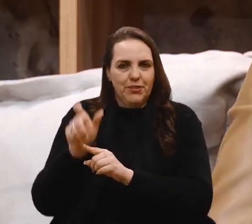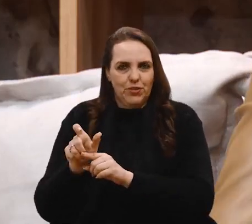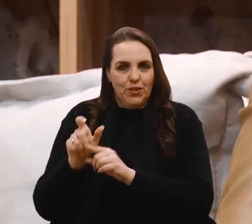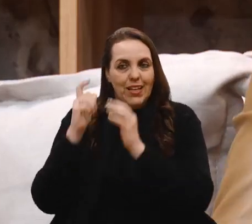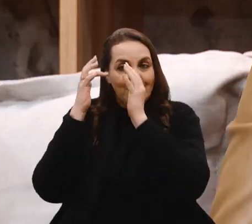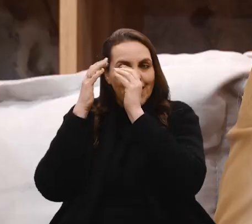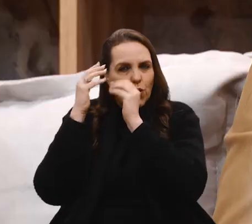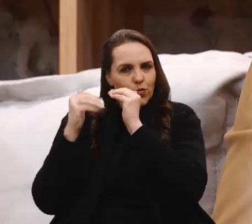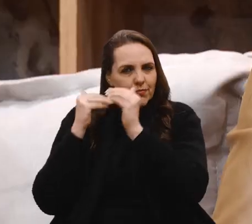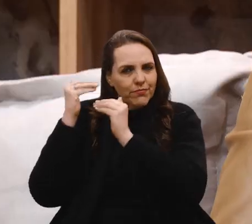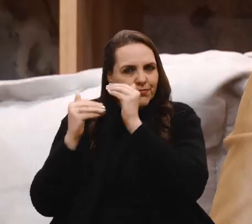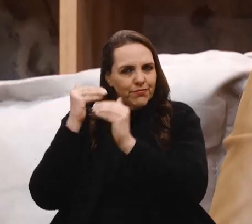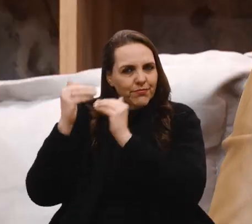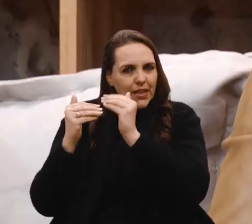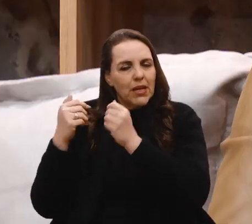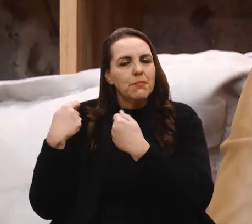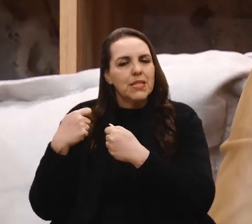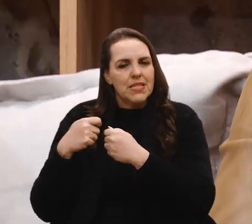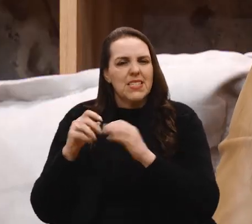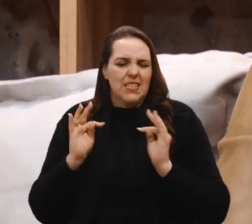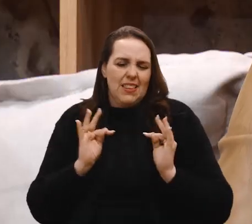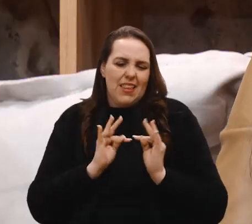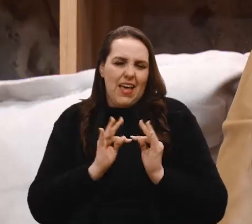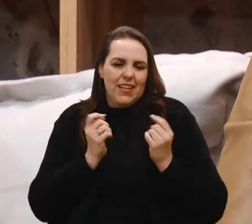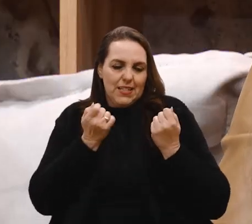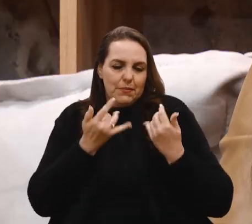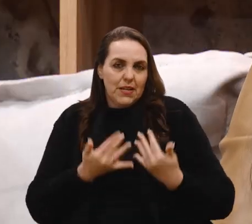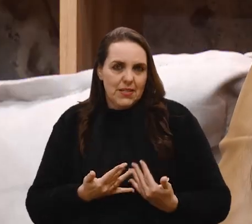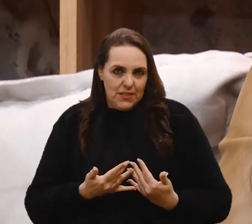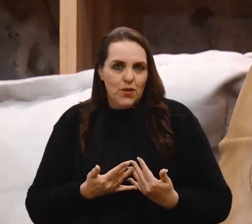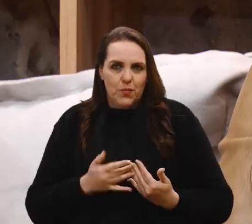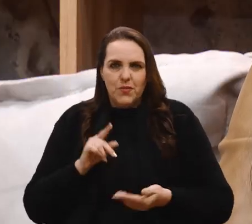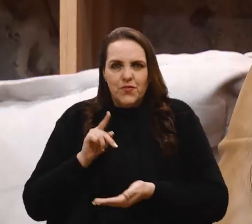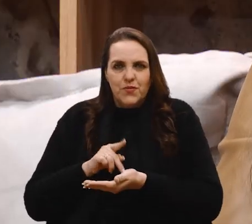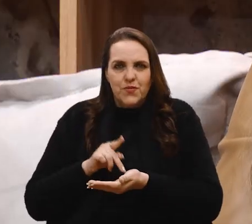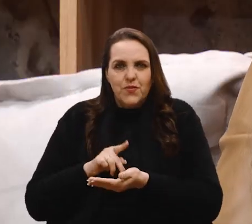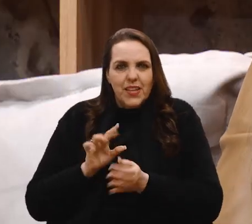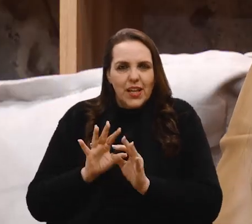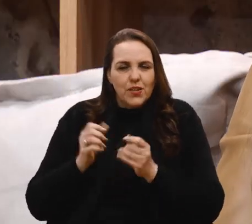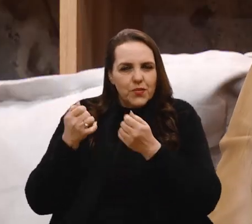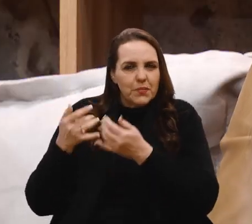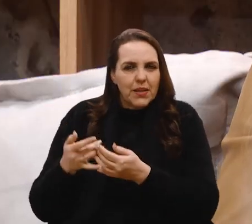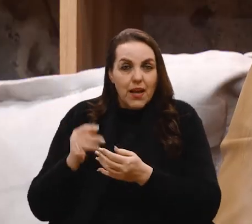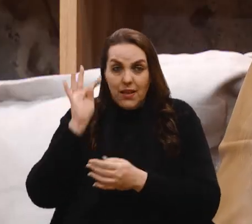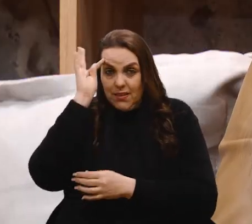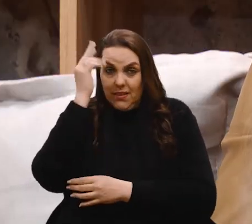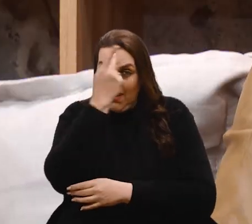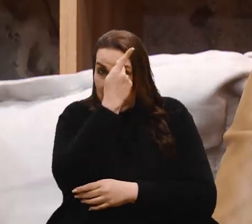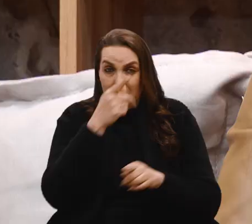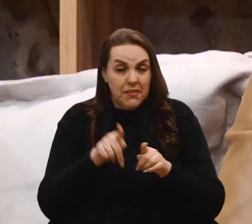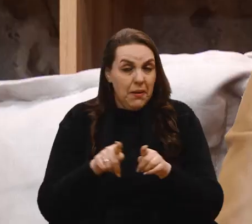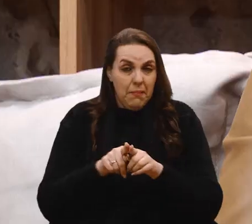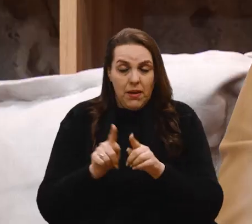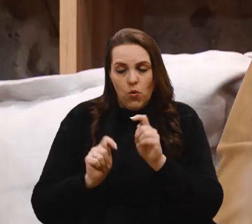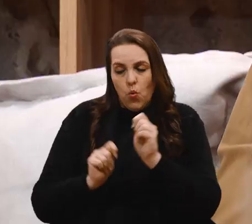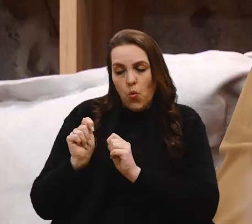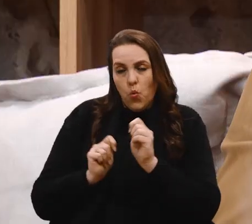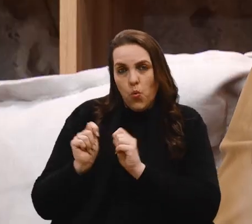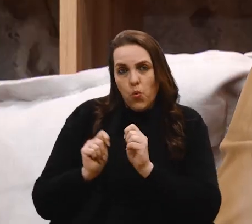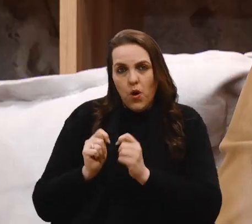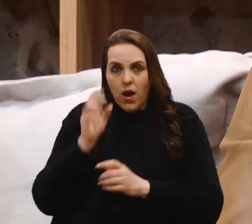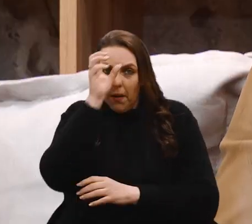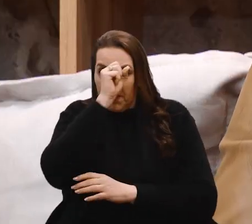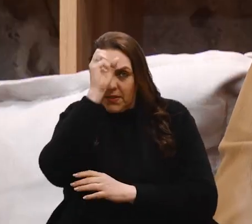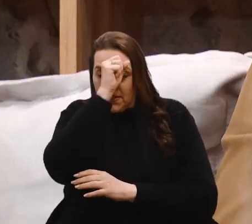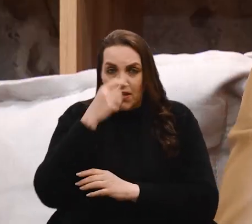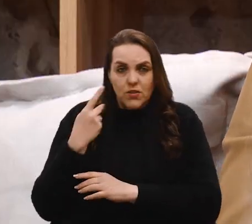neurodesenvolvimento aí, que a gente teria que entrar numa questão mais técnica, mas realmente, assim como o TDAH também, ele se autorregula, a aprendizagem dele